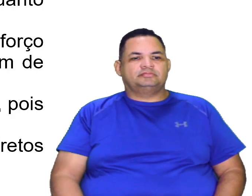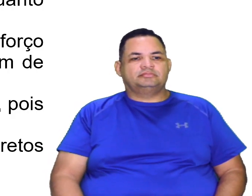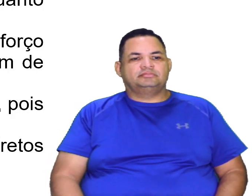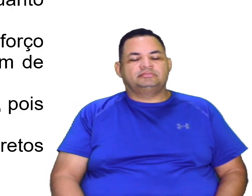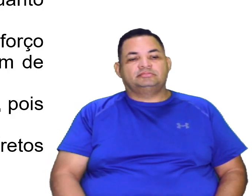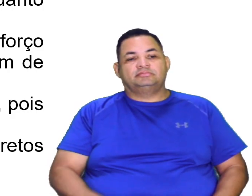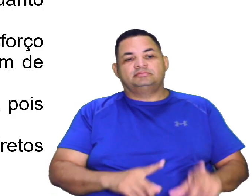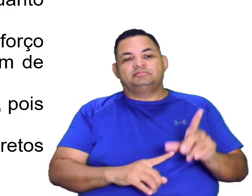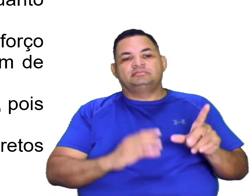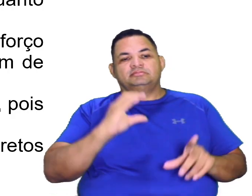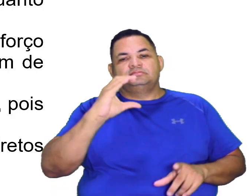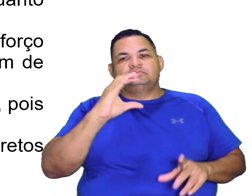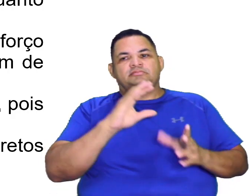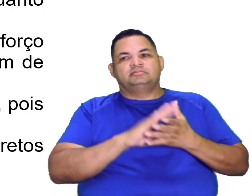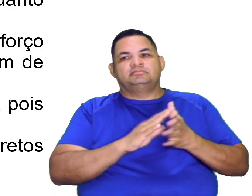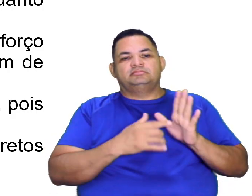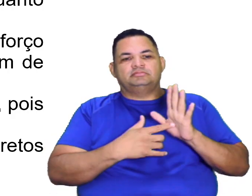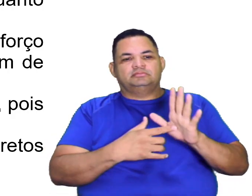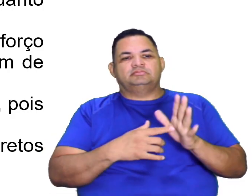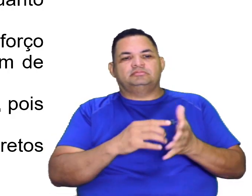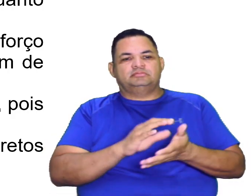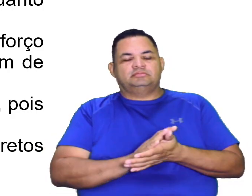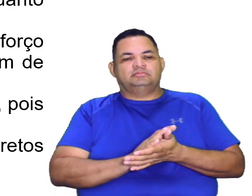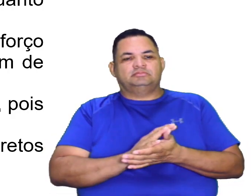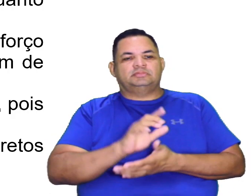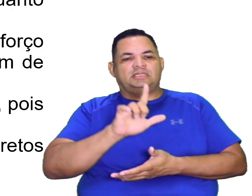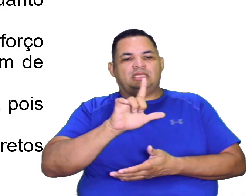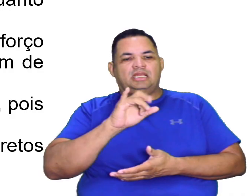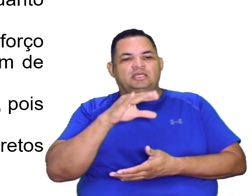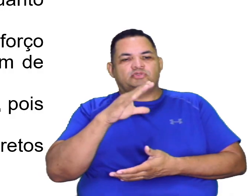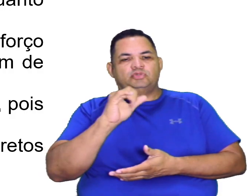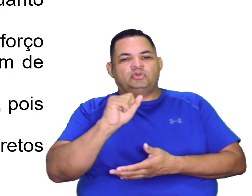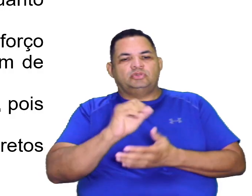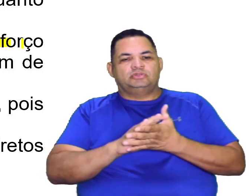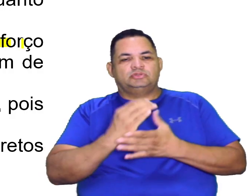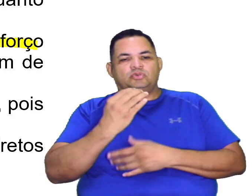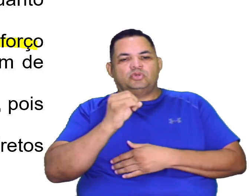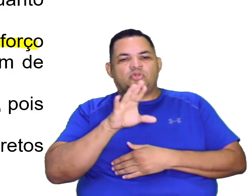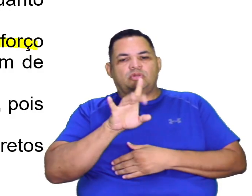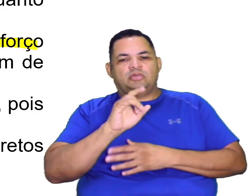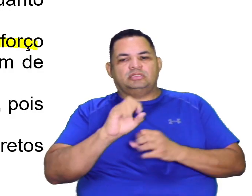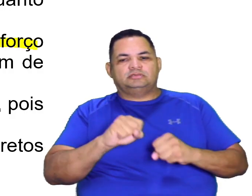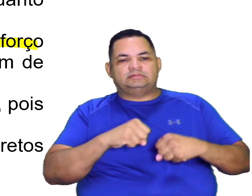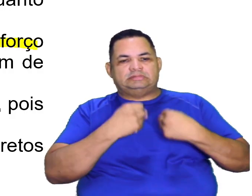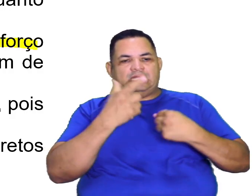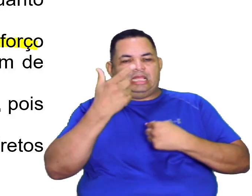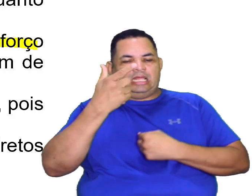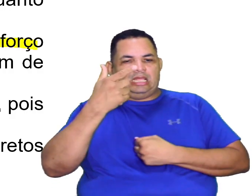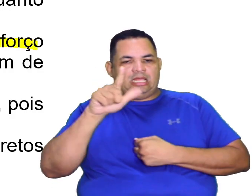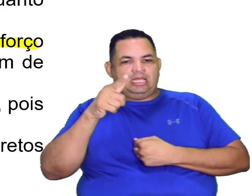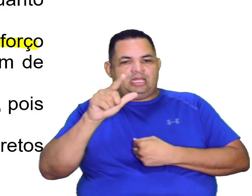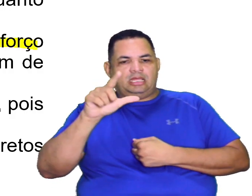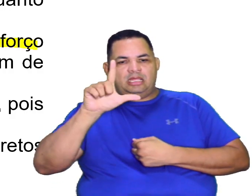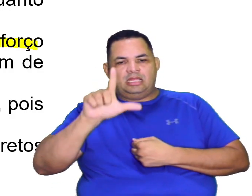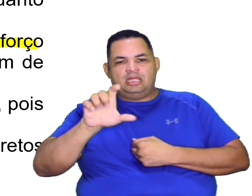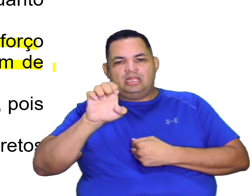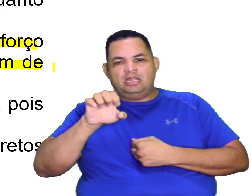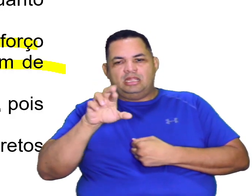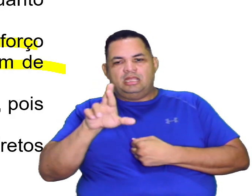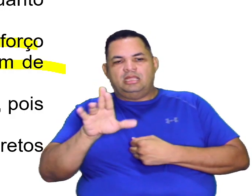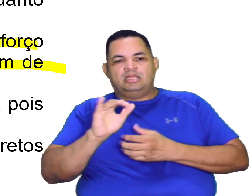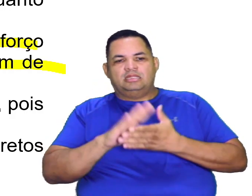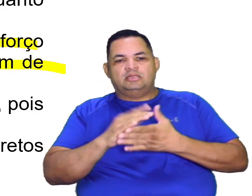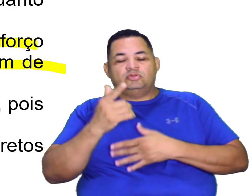A letra C, que diz que lesões crônicas ocorridas por esforço repetitivo, enquanto as